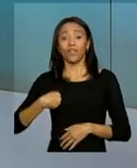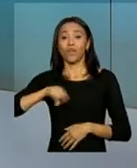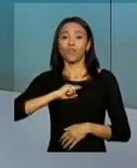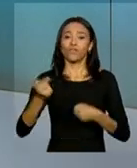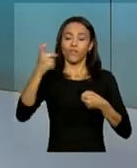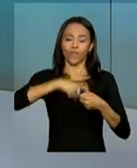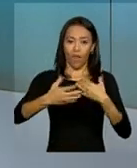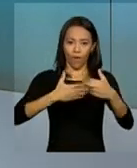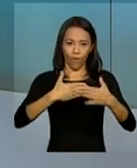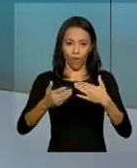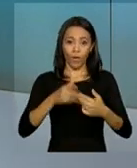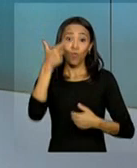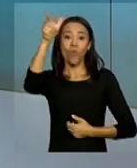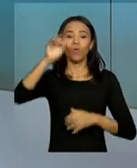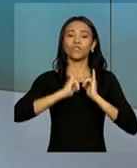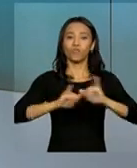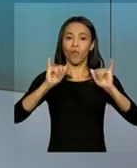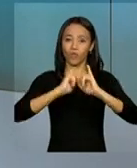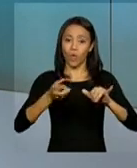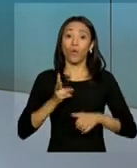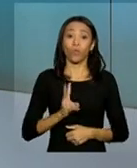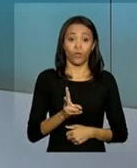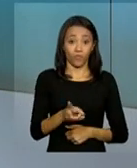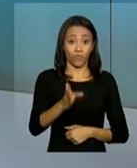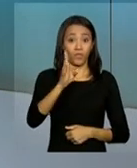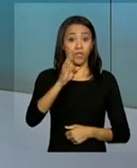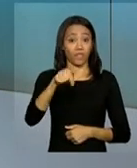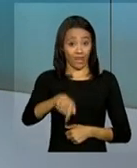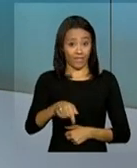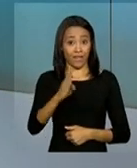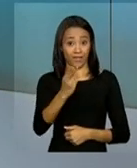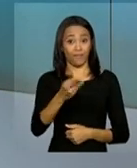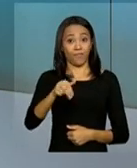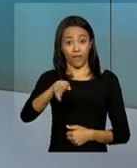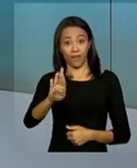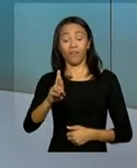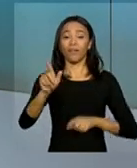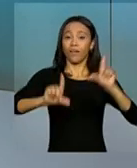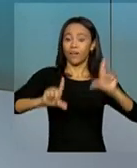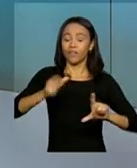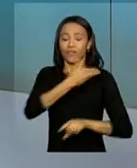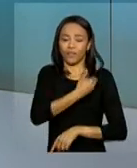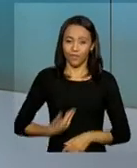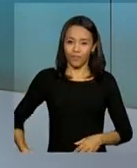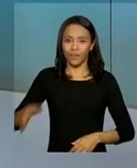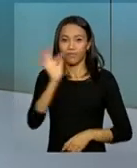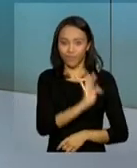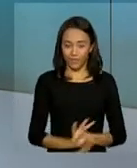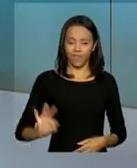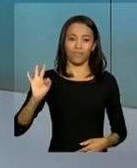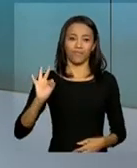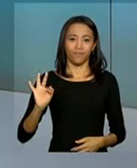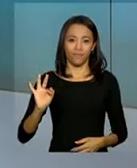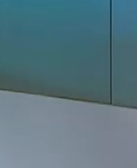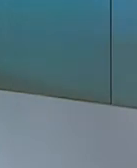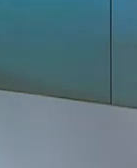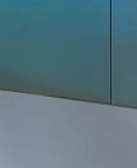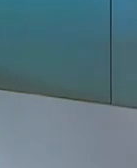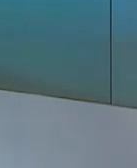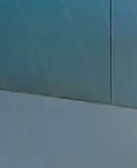voltar a qualquer momento com outras informações Continue com a gente aqui na NBR a TV do Governo